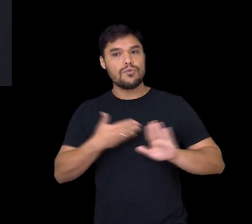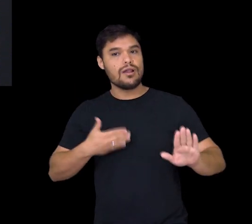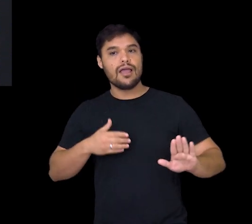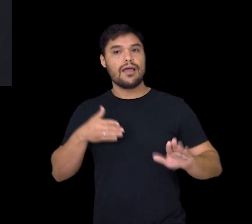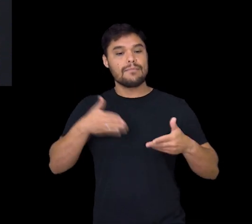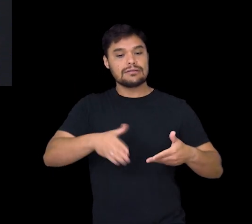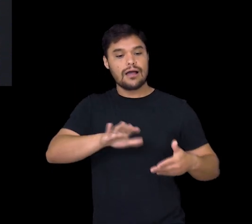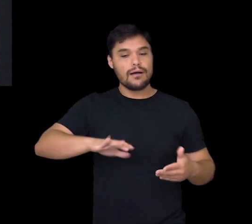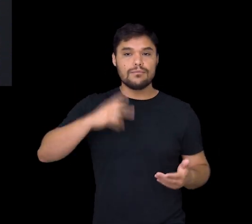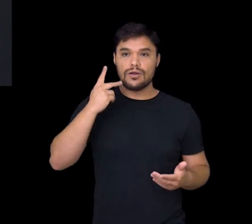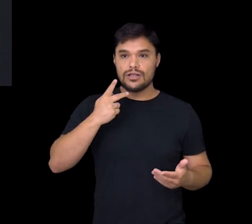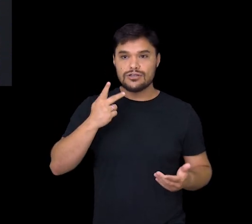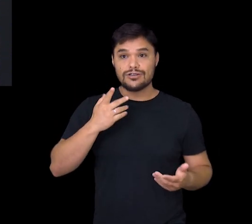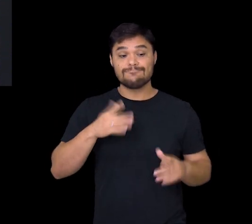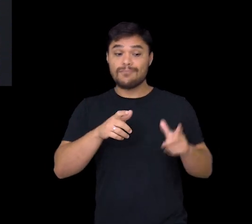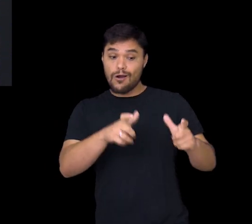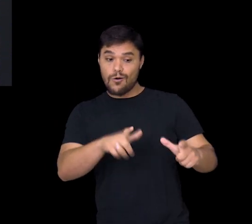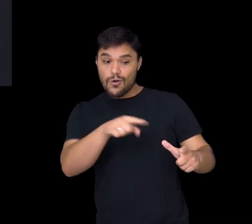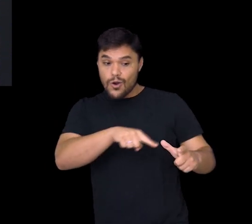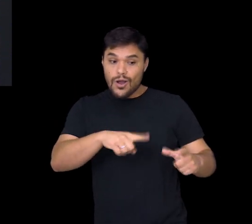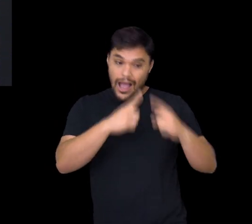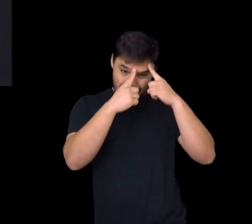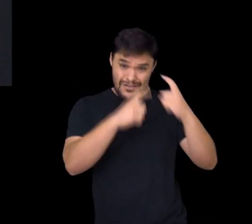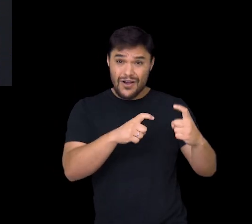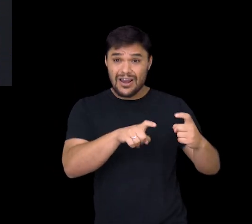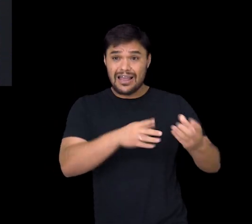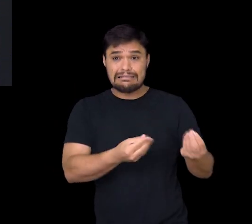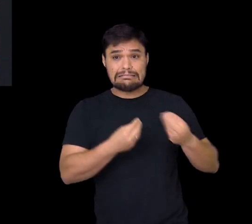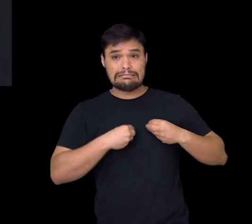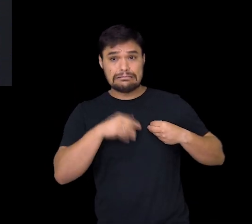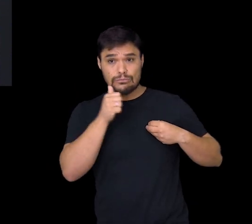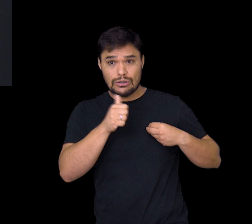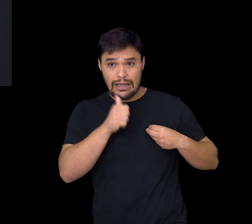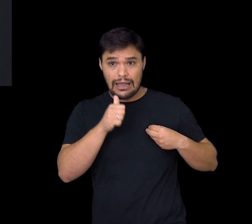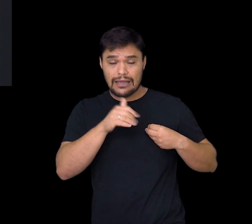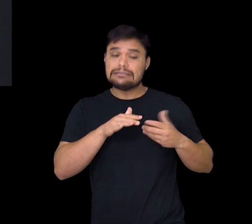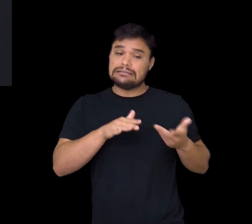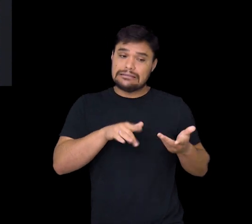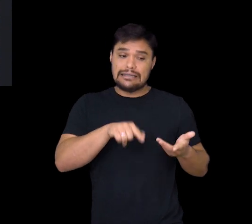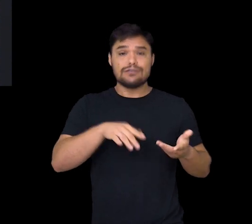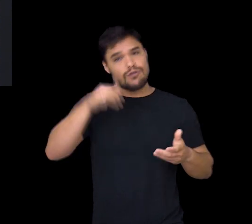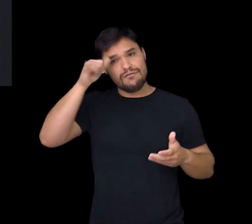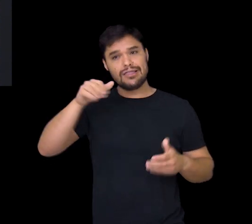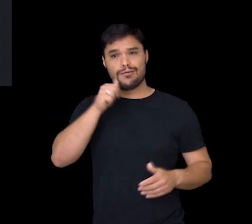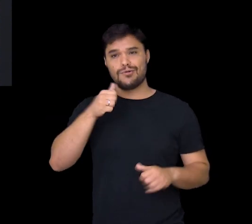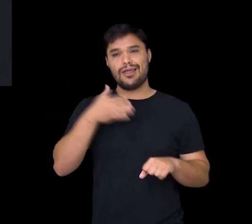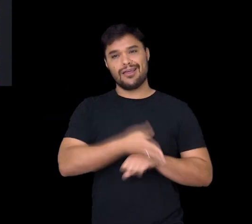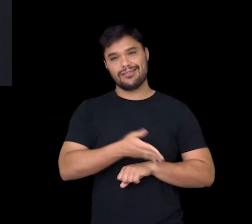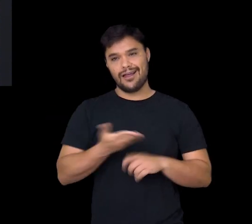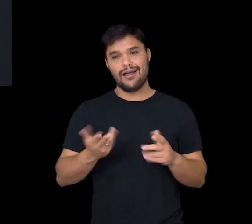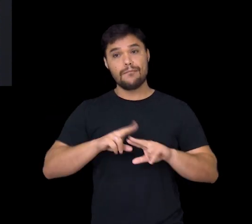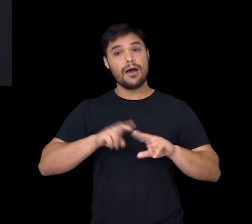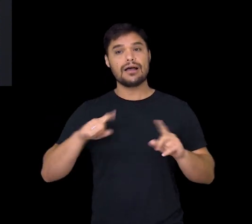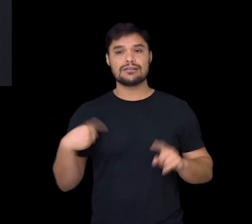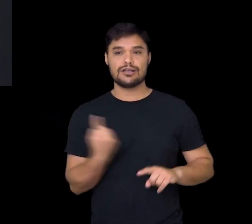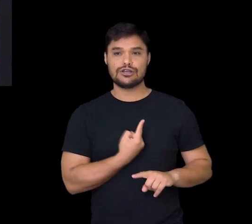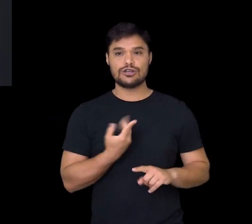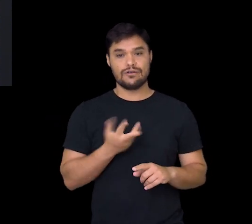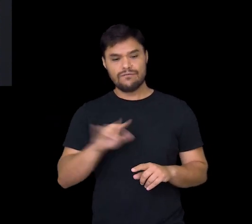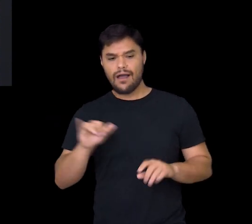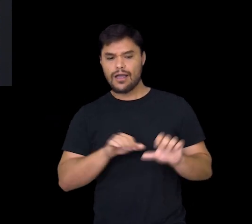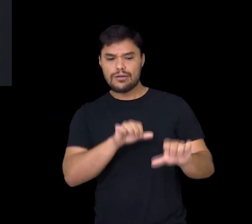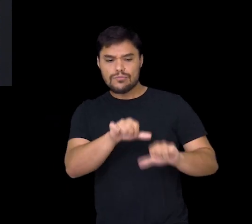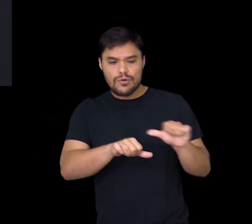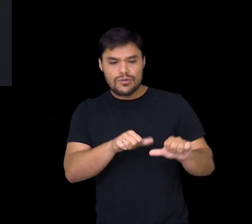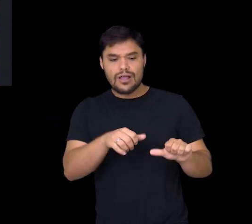essas mulheres? Um ambiente violento contra elas no aspecto político. E é por isso que essa lei vem. Agora, a gente vai mudar